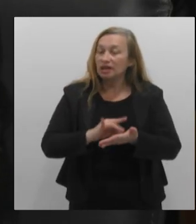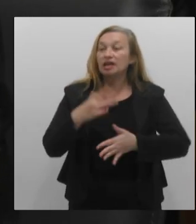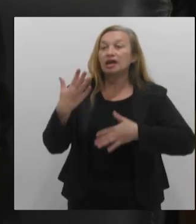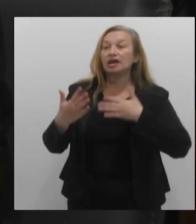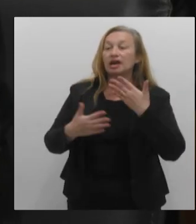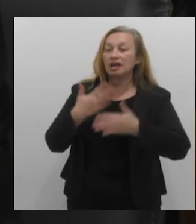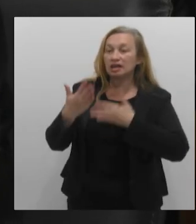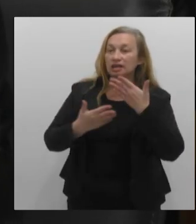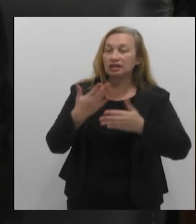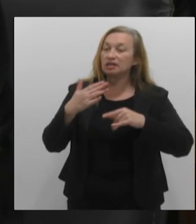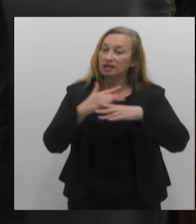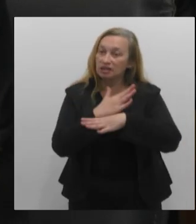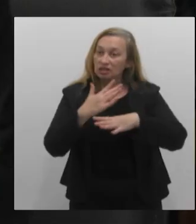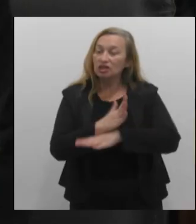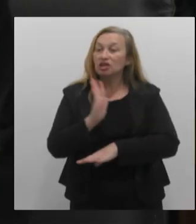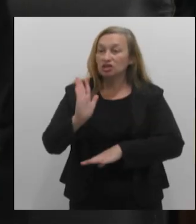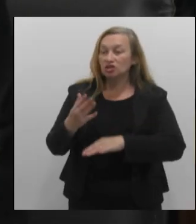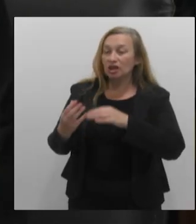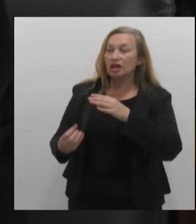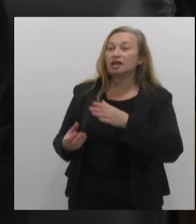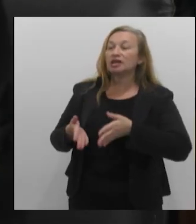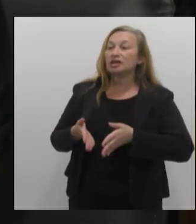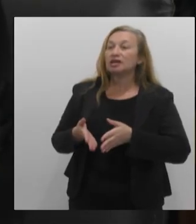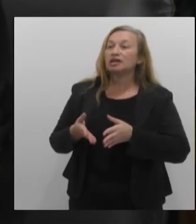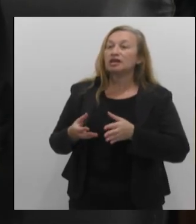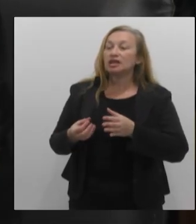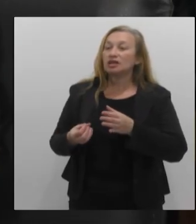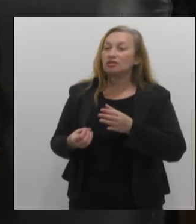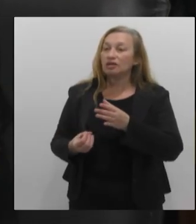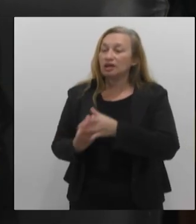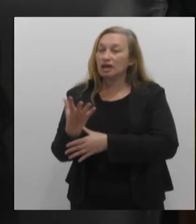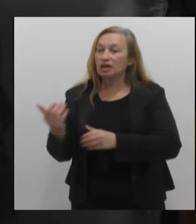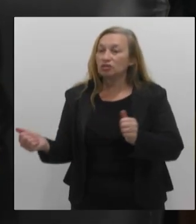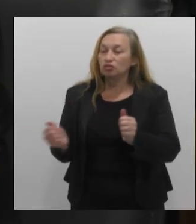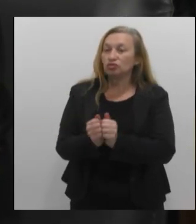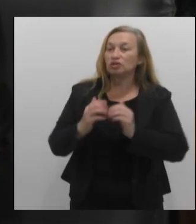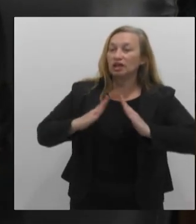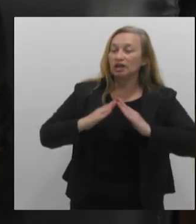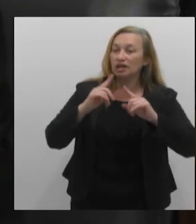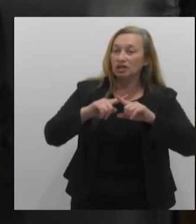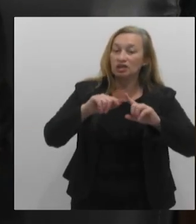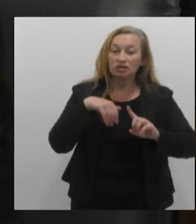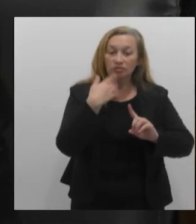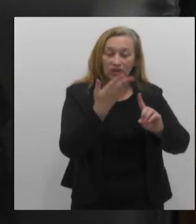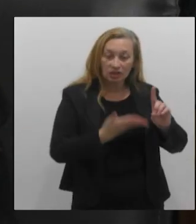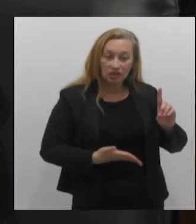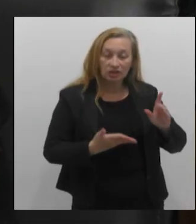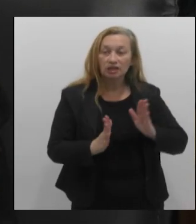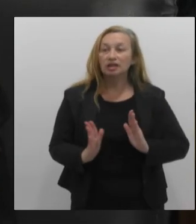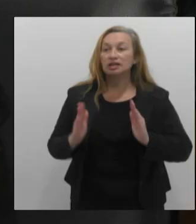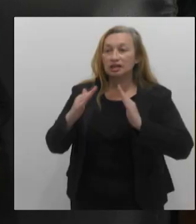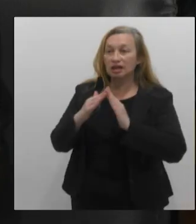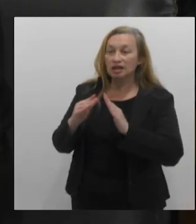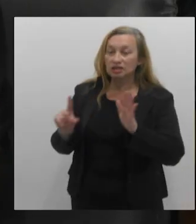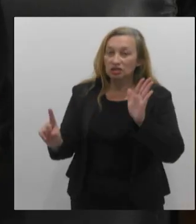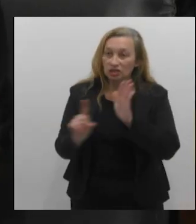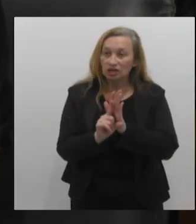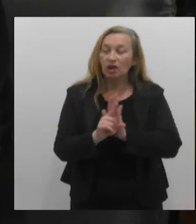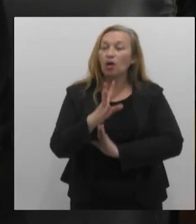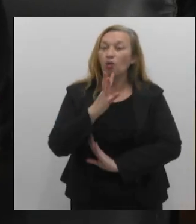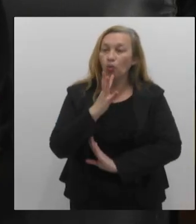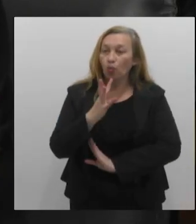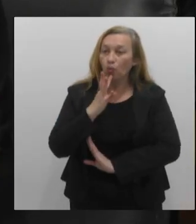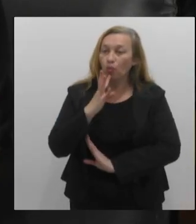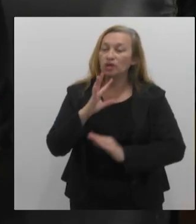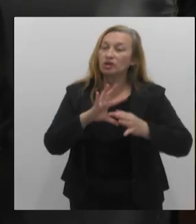cidade, que já nasceu com a presença da Igreja. Esta solenidade, portanto, nesta Casa Legislativa, reconhece